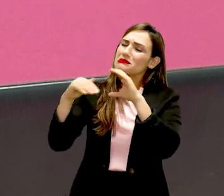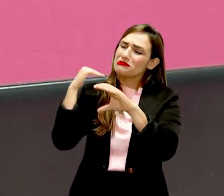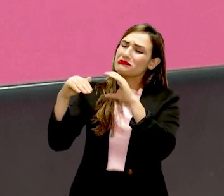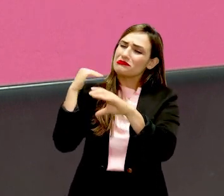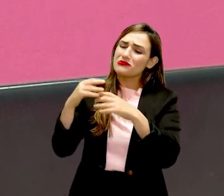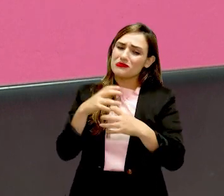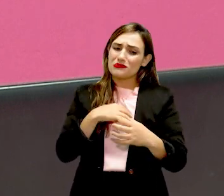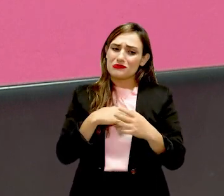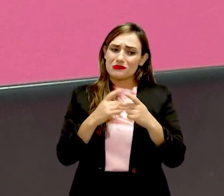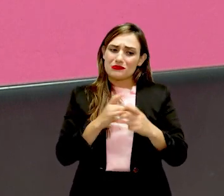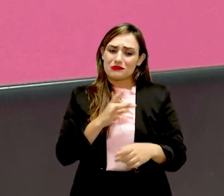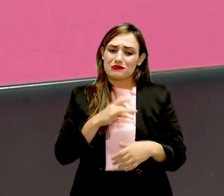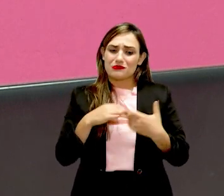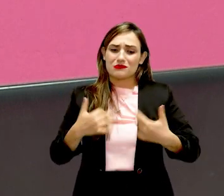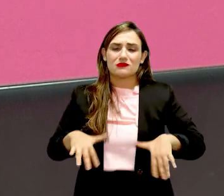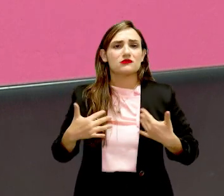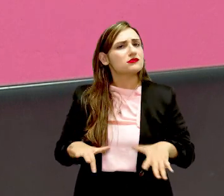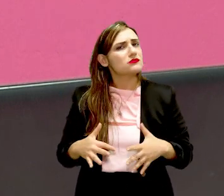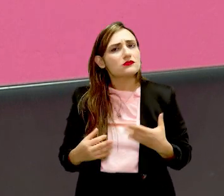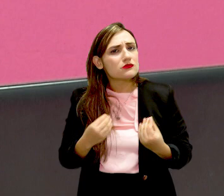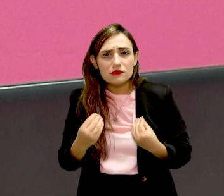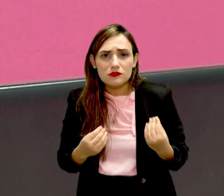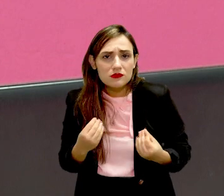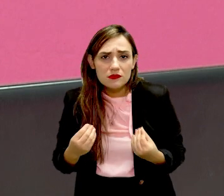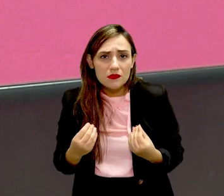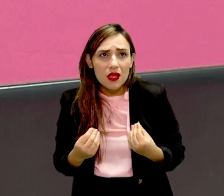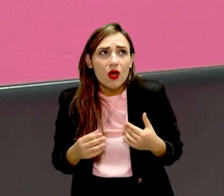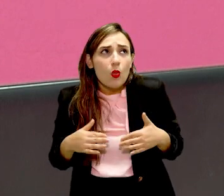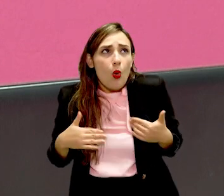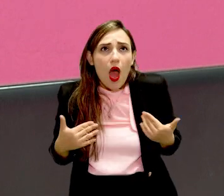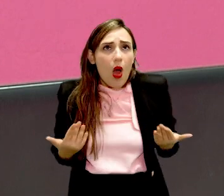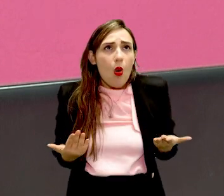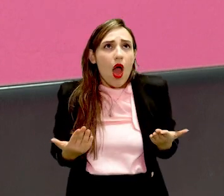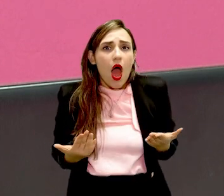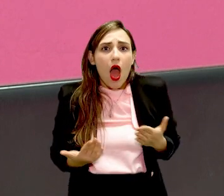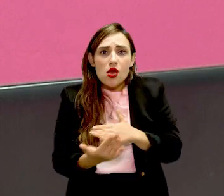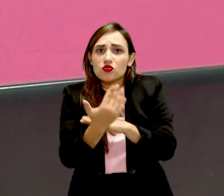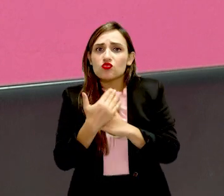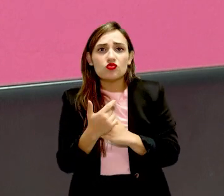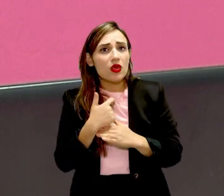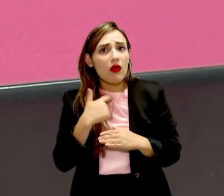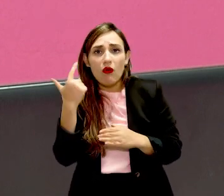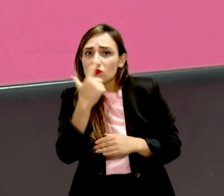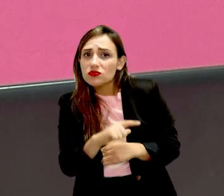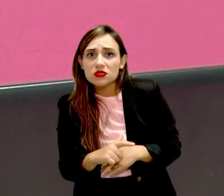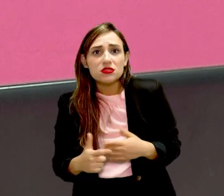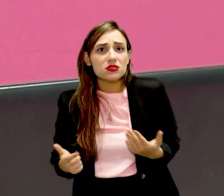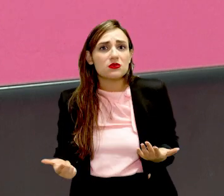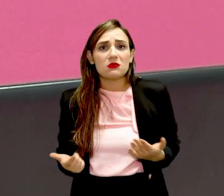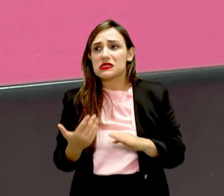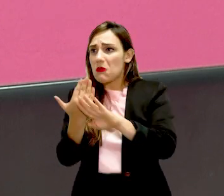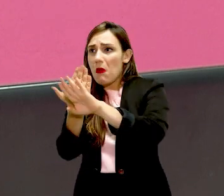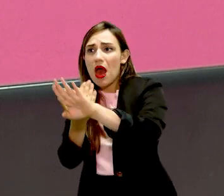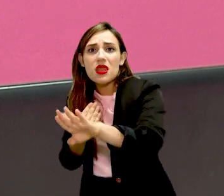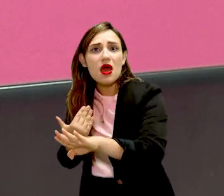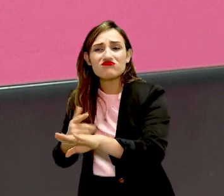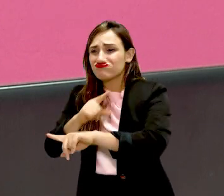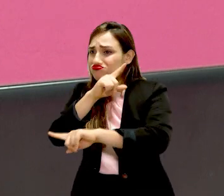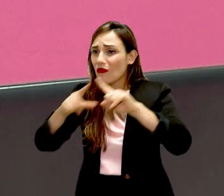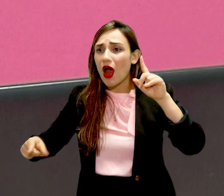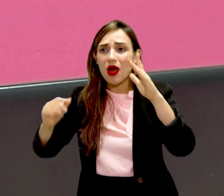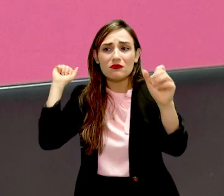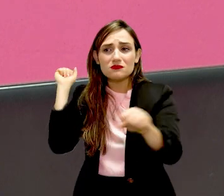E nesses casos, o que a justiça pede, o que a vítima ela precisa apresentar para que ela possa se proteger de ser